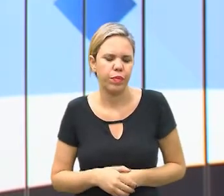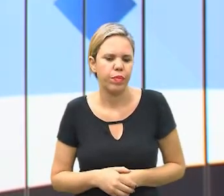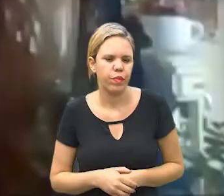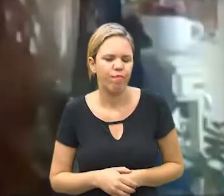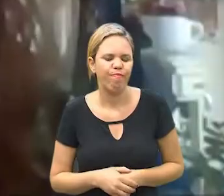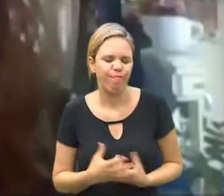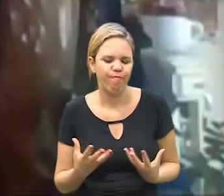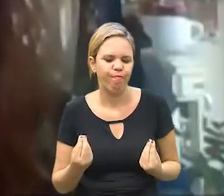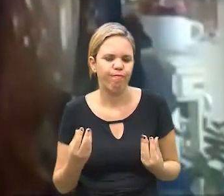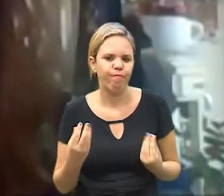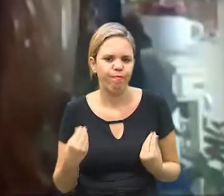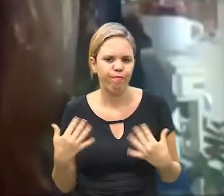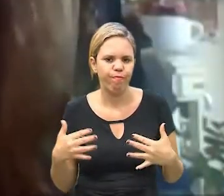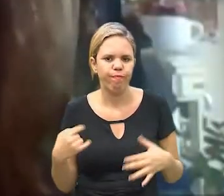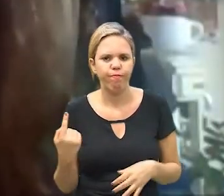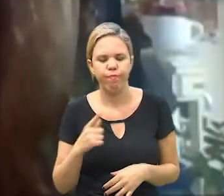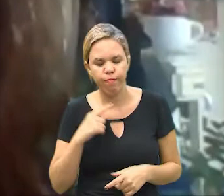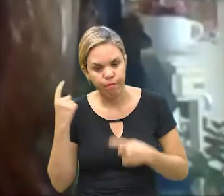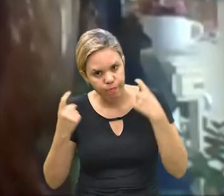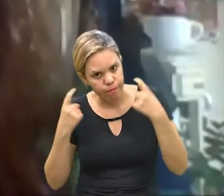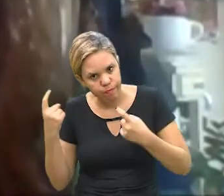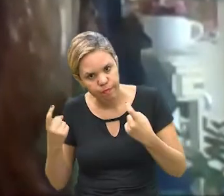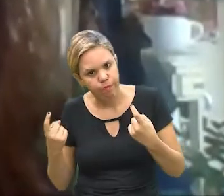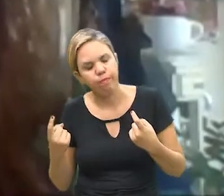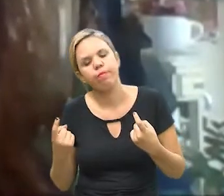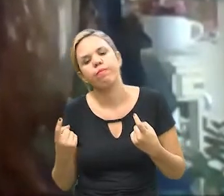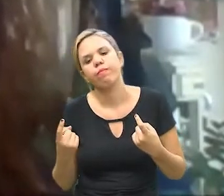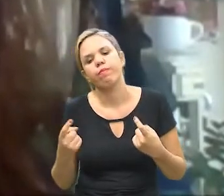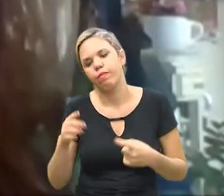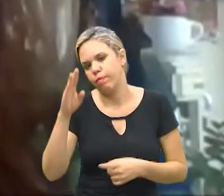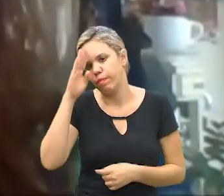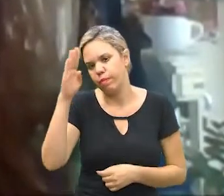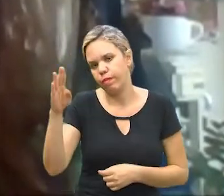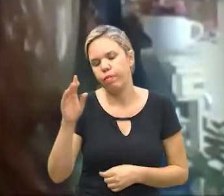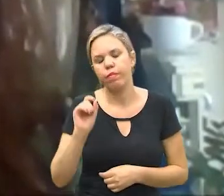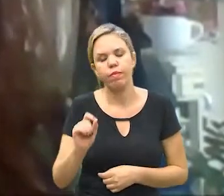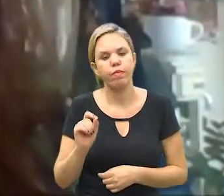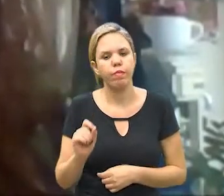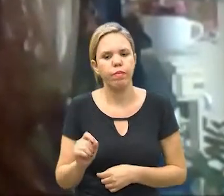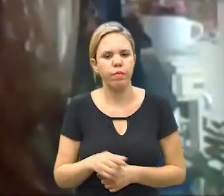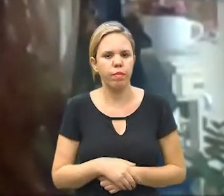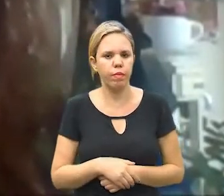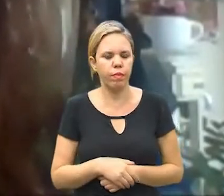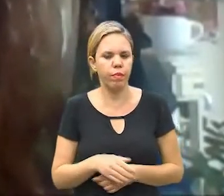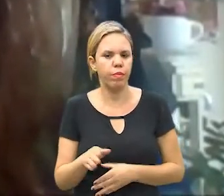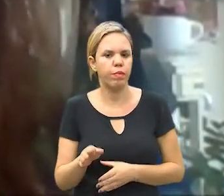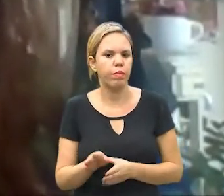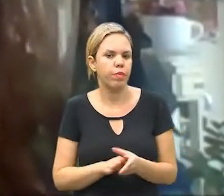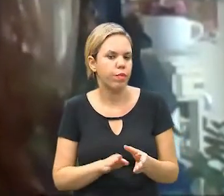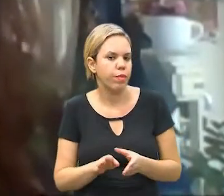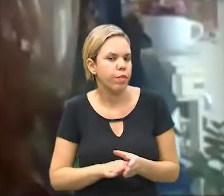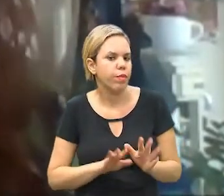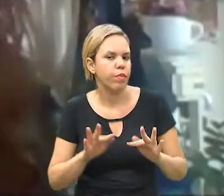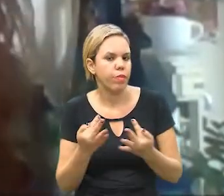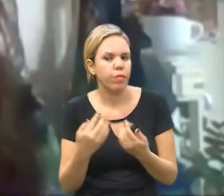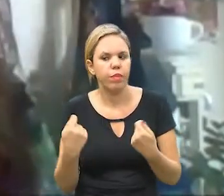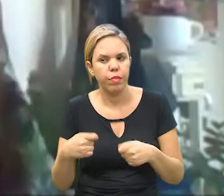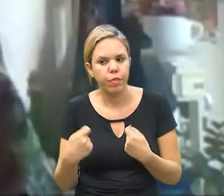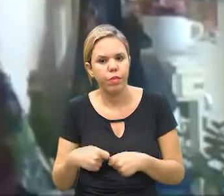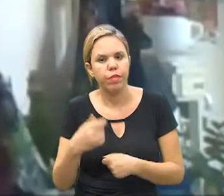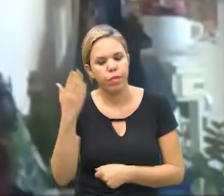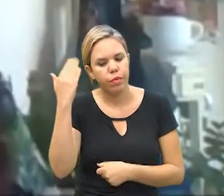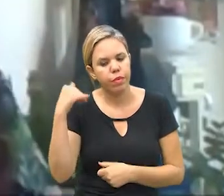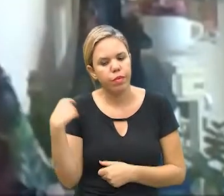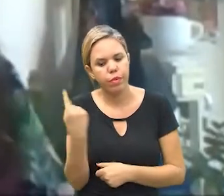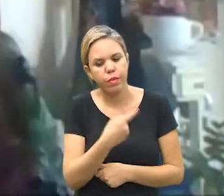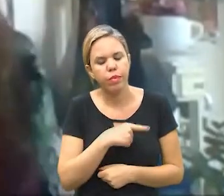Ah, demais. E a gente tem muita preocupação, principalmente com a orientação dessas pessoas. Então,